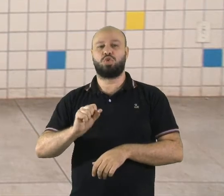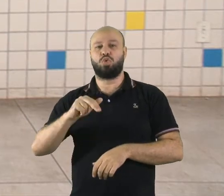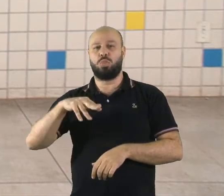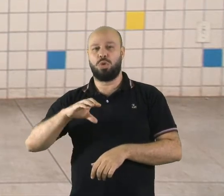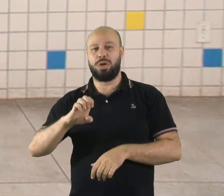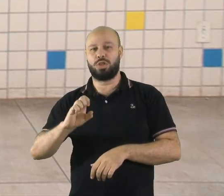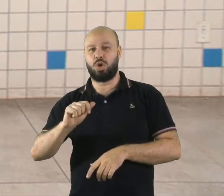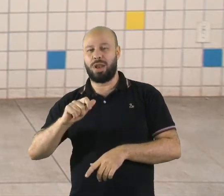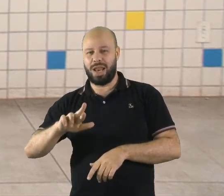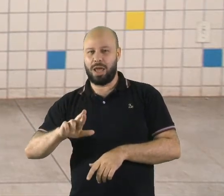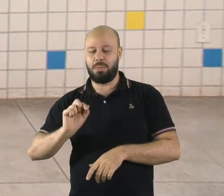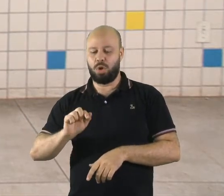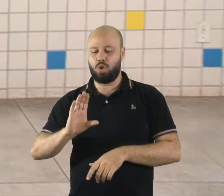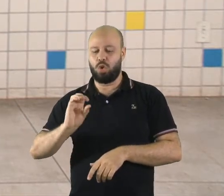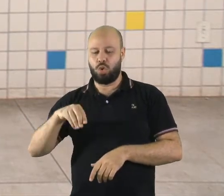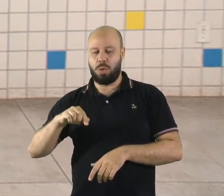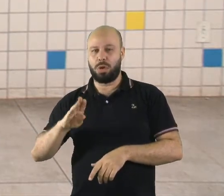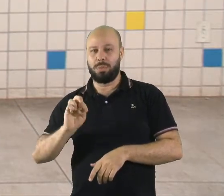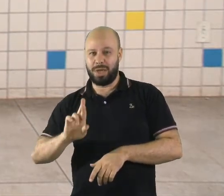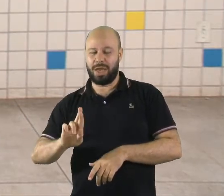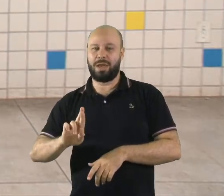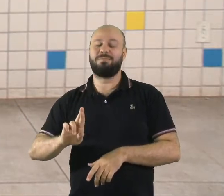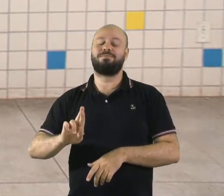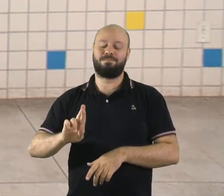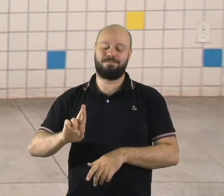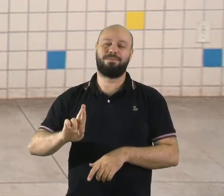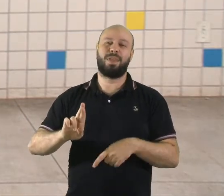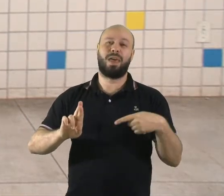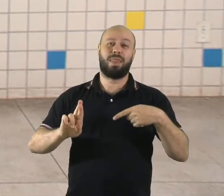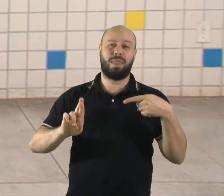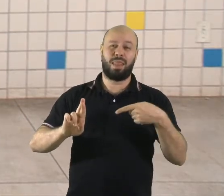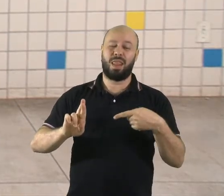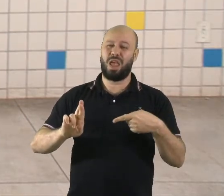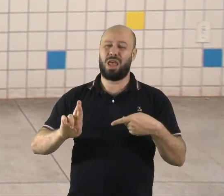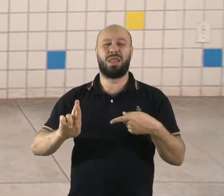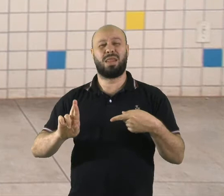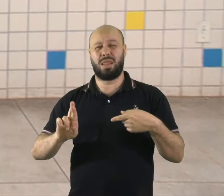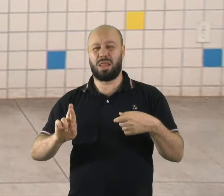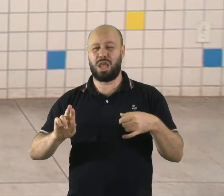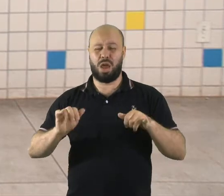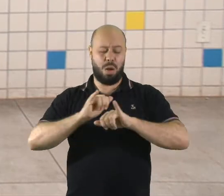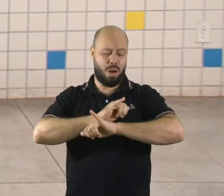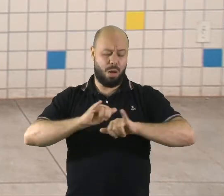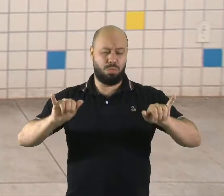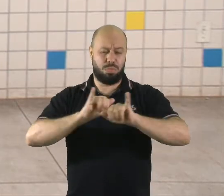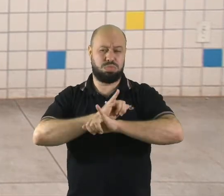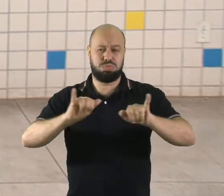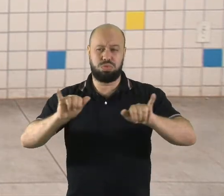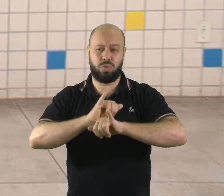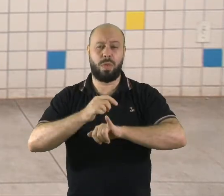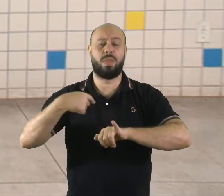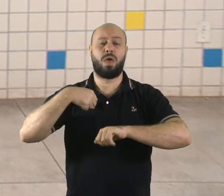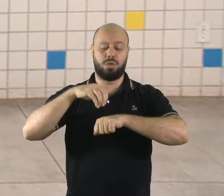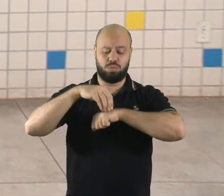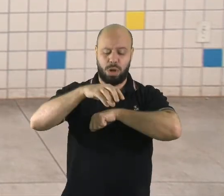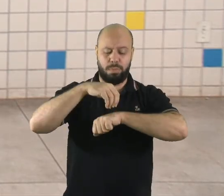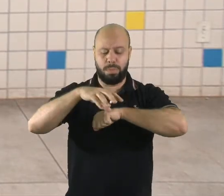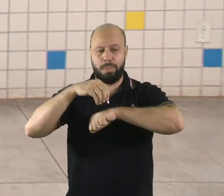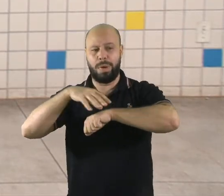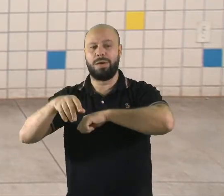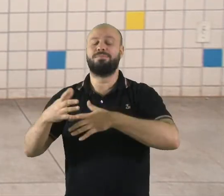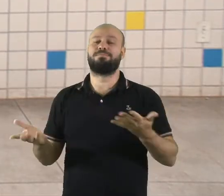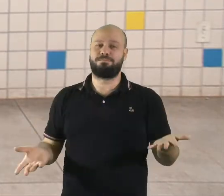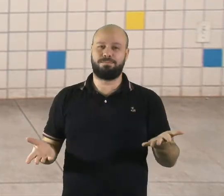www.resumoescolar.com.br. Então, até aqui, todas as informações que nós estamos transmitindo para vocês,